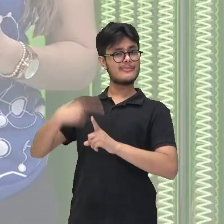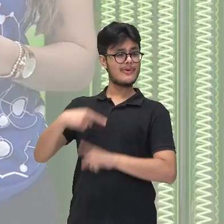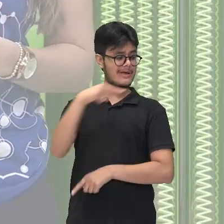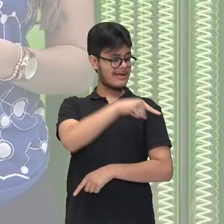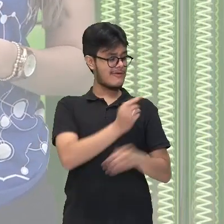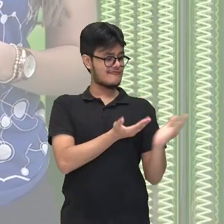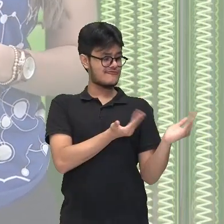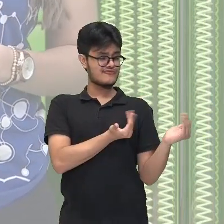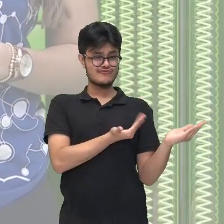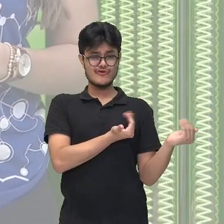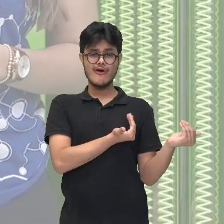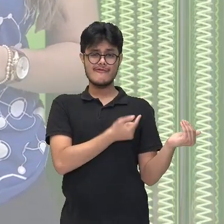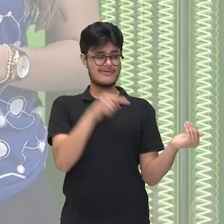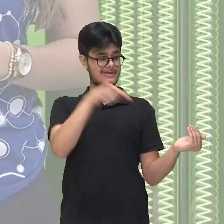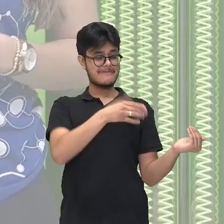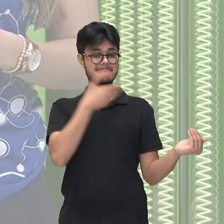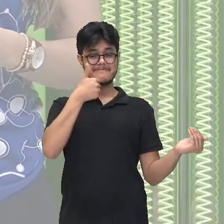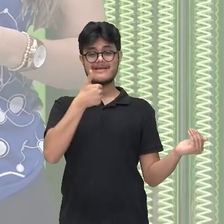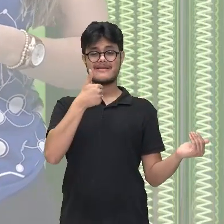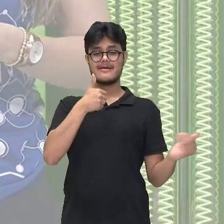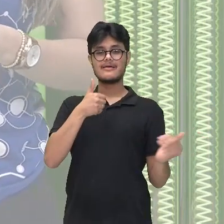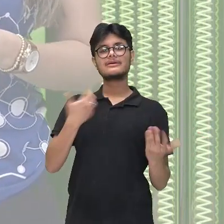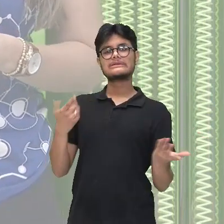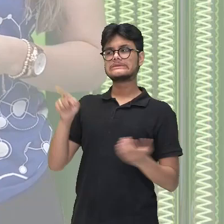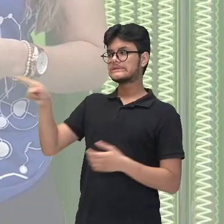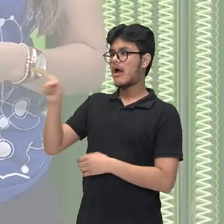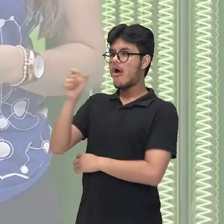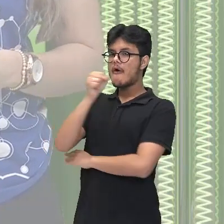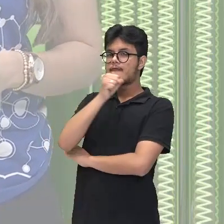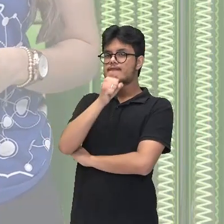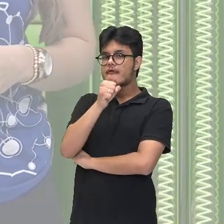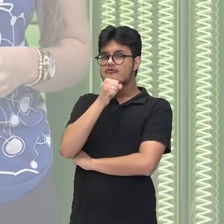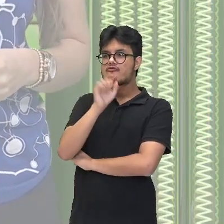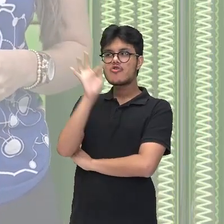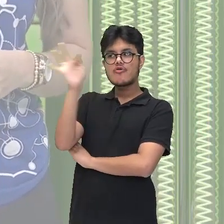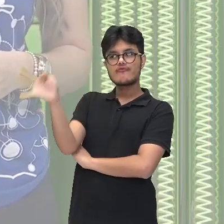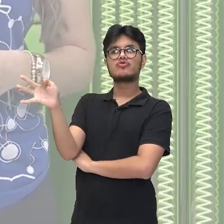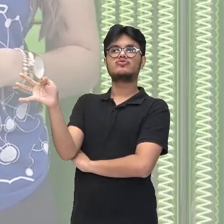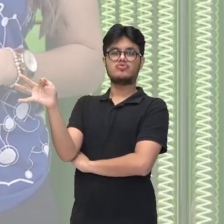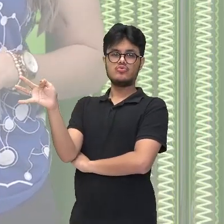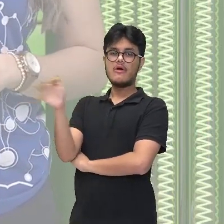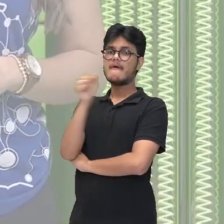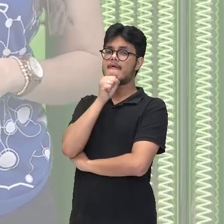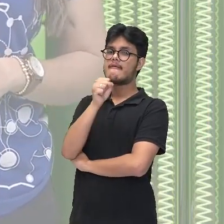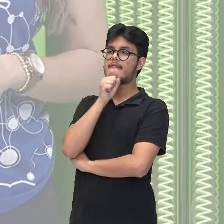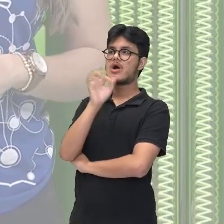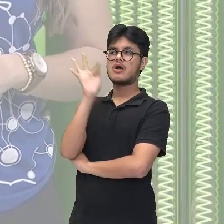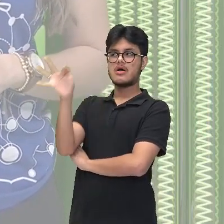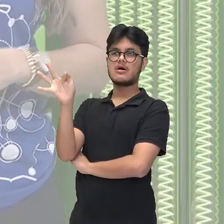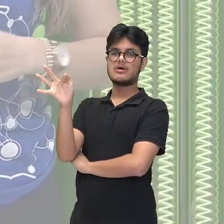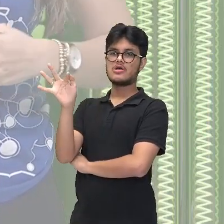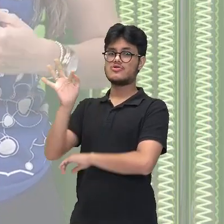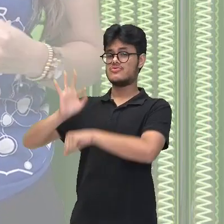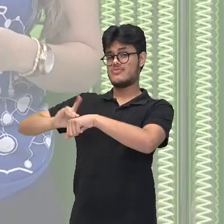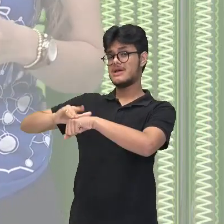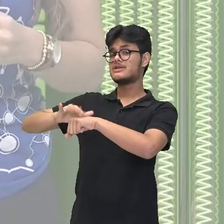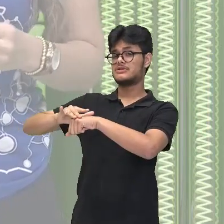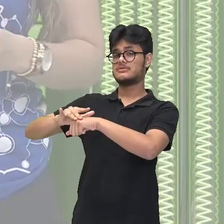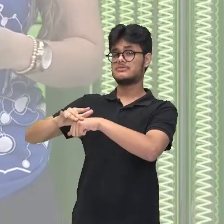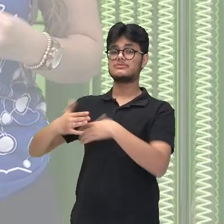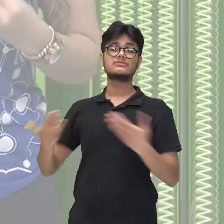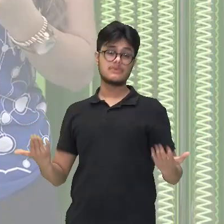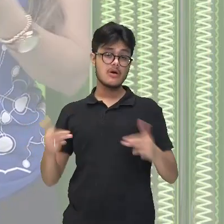você chega na fase idosa é consequência dos seus hábitos desde a sua adolescência. Então, se você